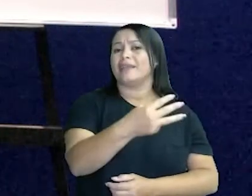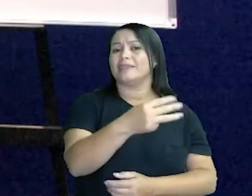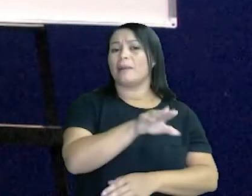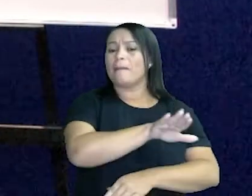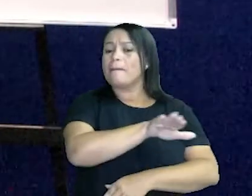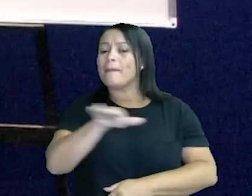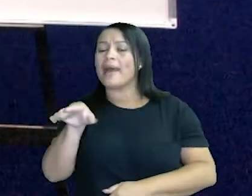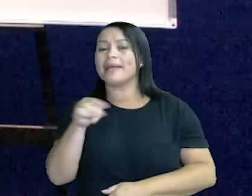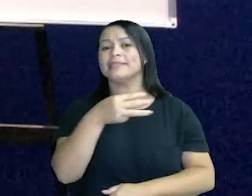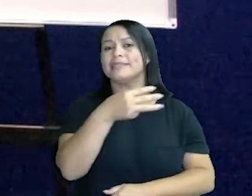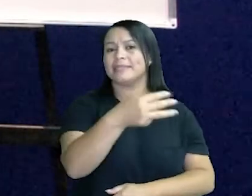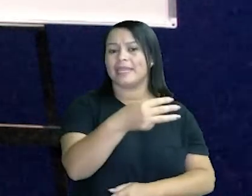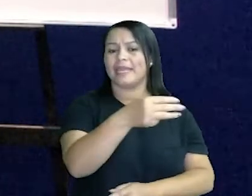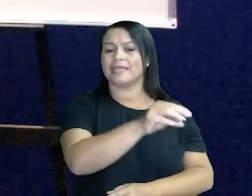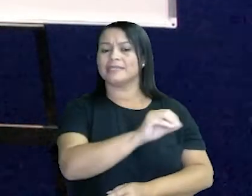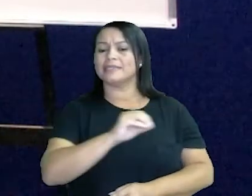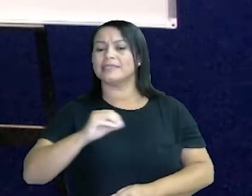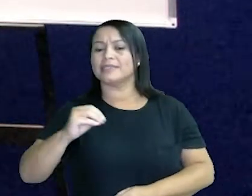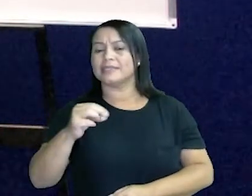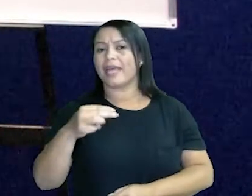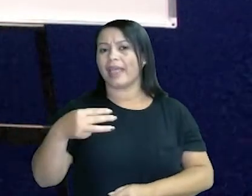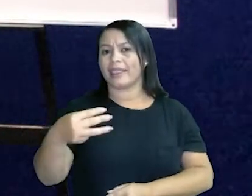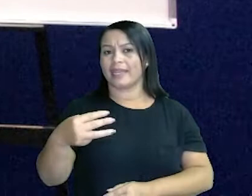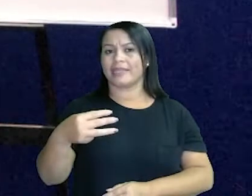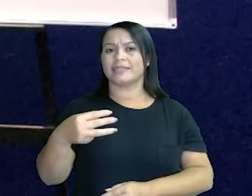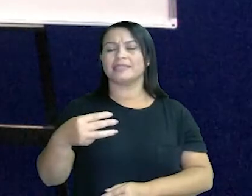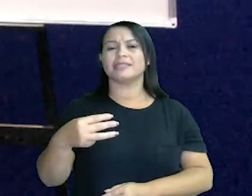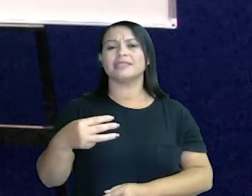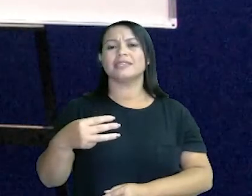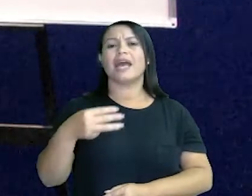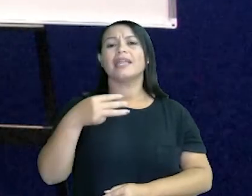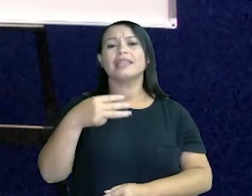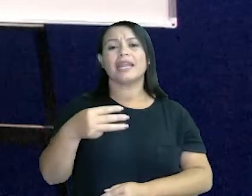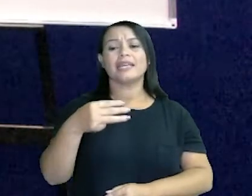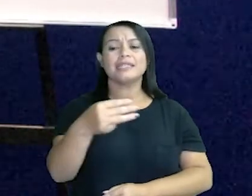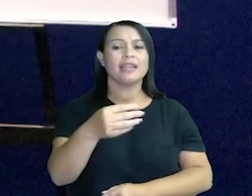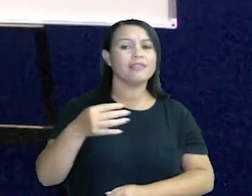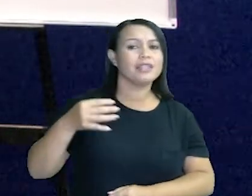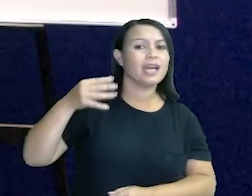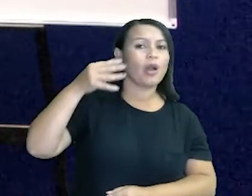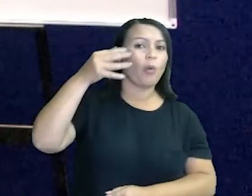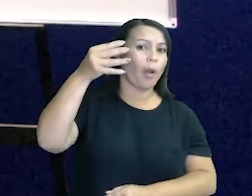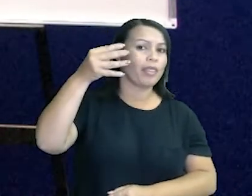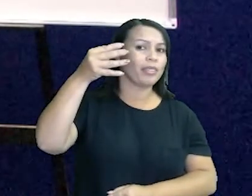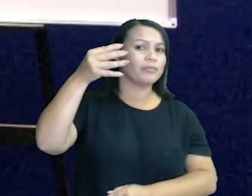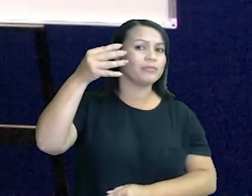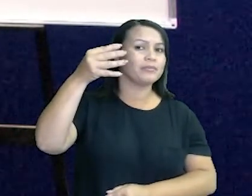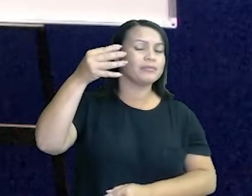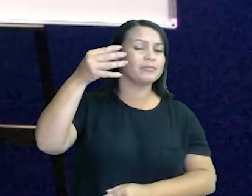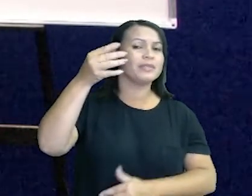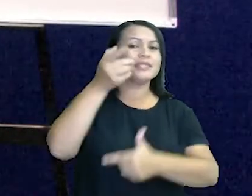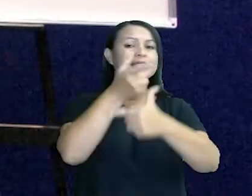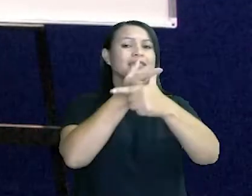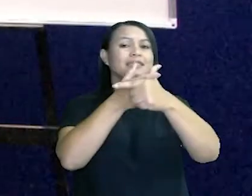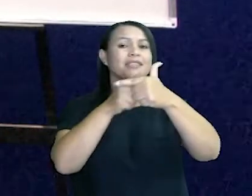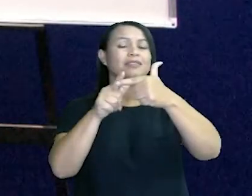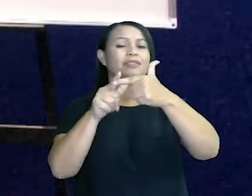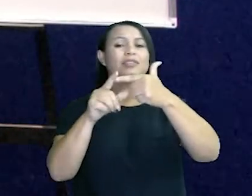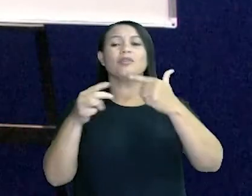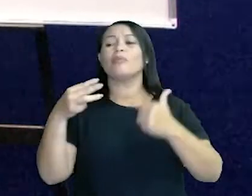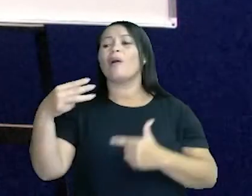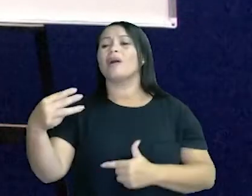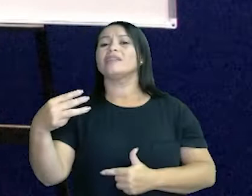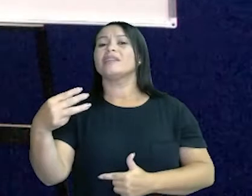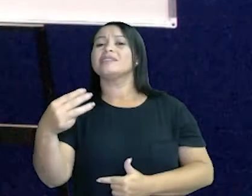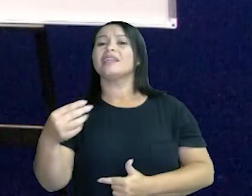base três vou só inverter aqui tá certo 3 elevado a 4 dividido por